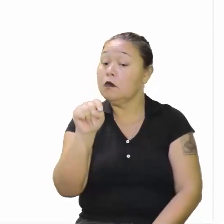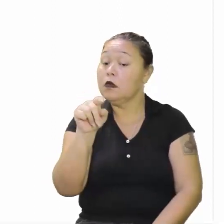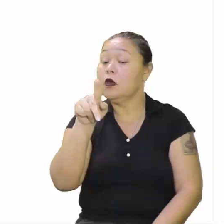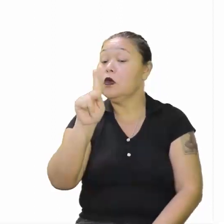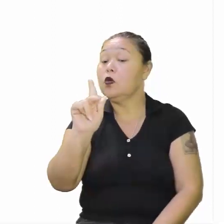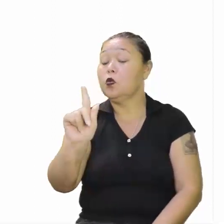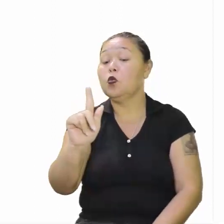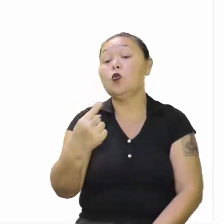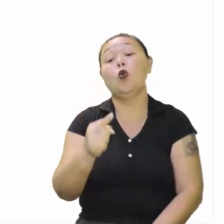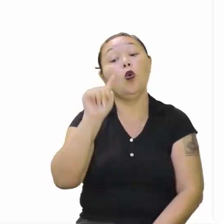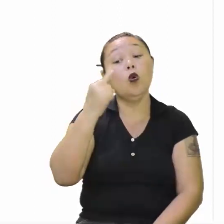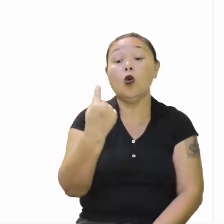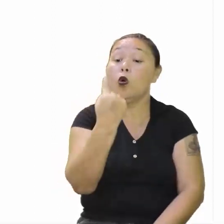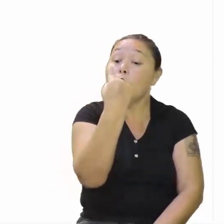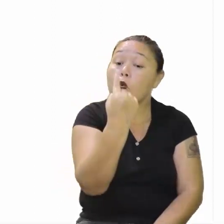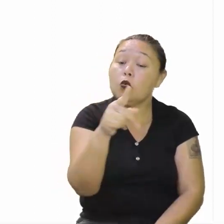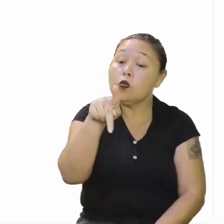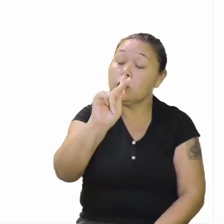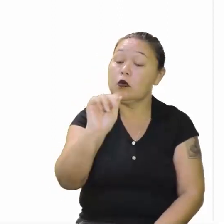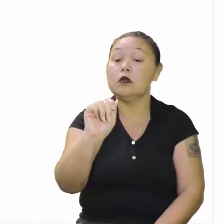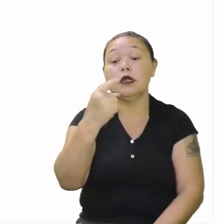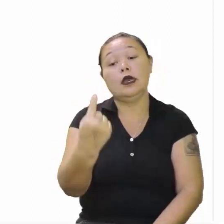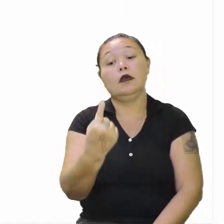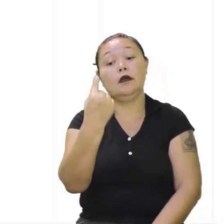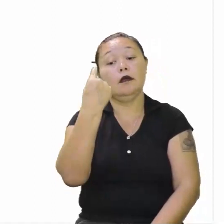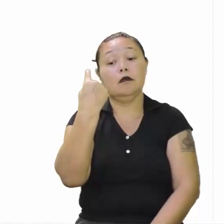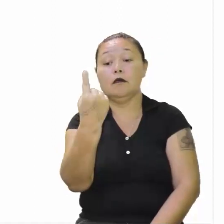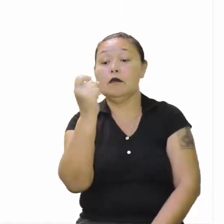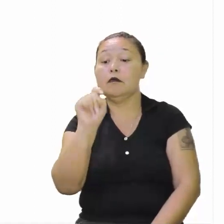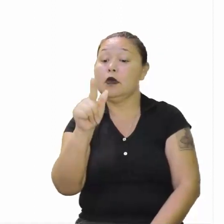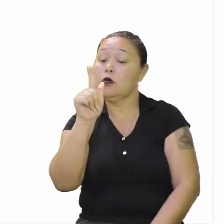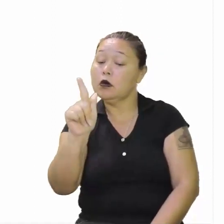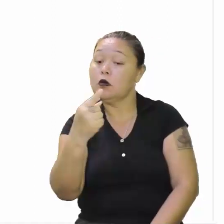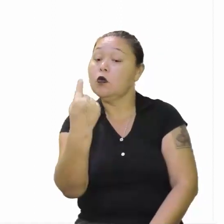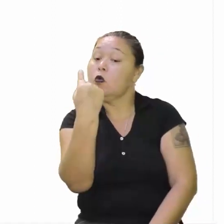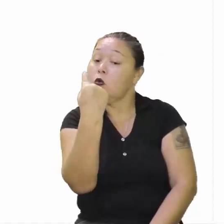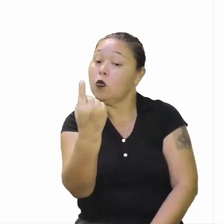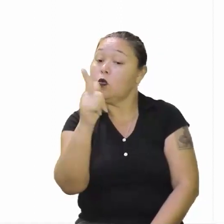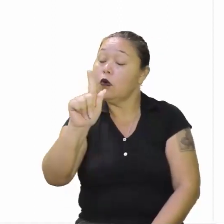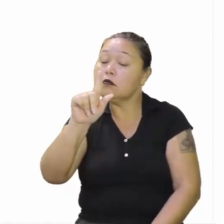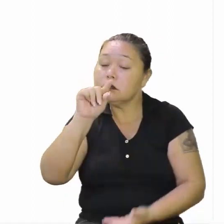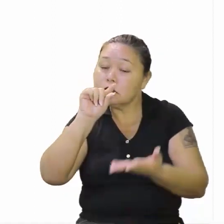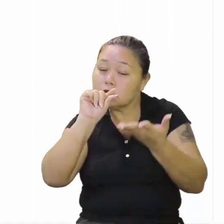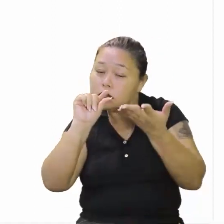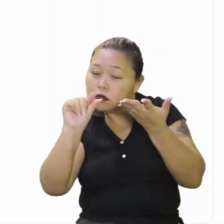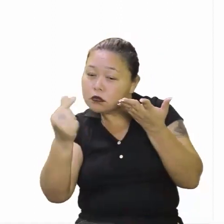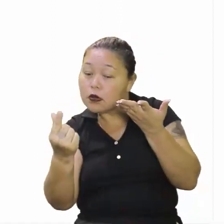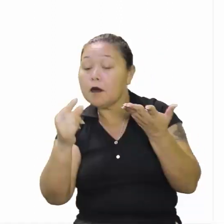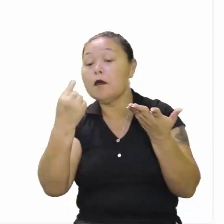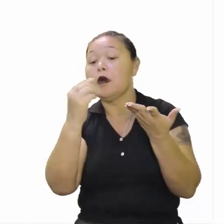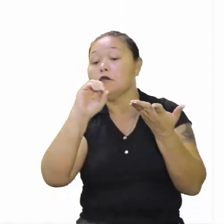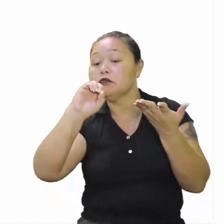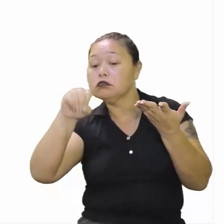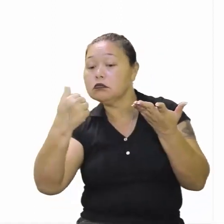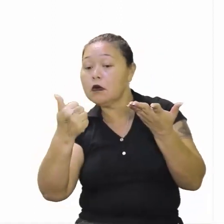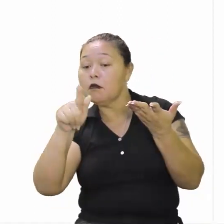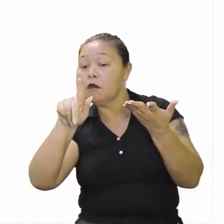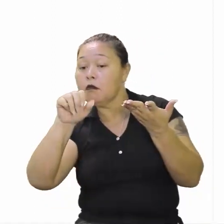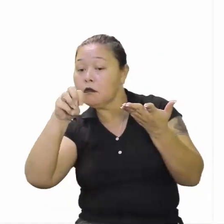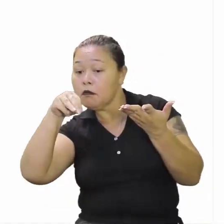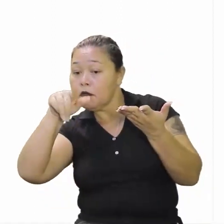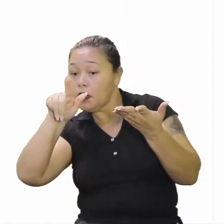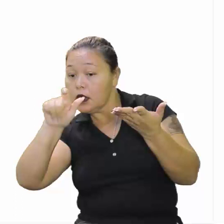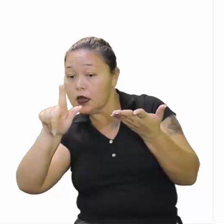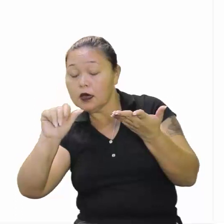1 quilo tem 1.000 gramas. 1 grama, 1.000 miligramas. Se eu estou transformando